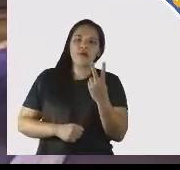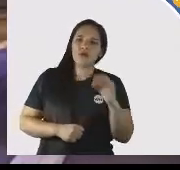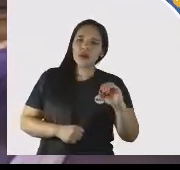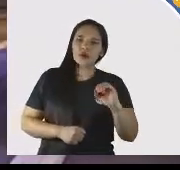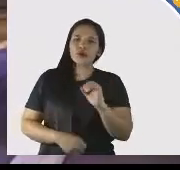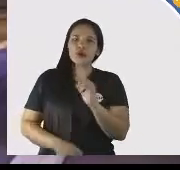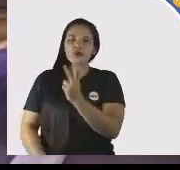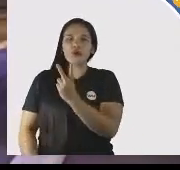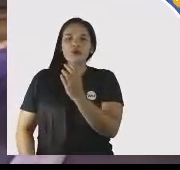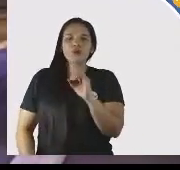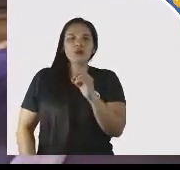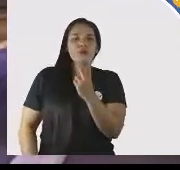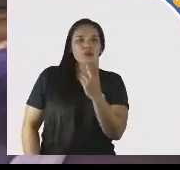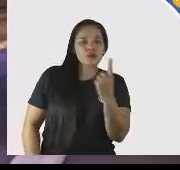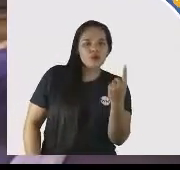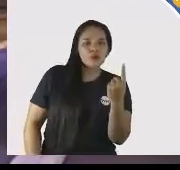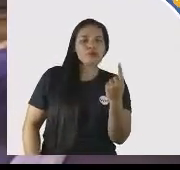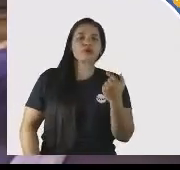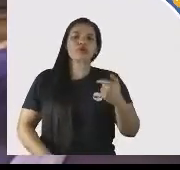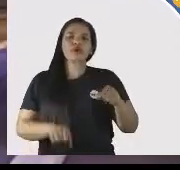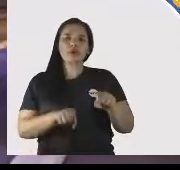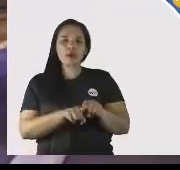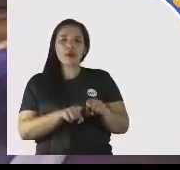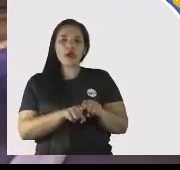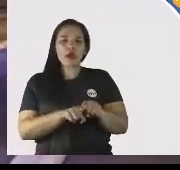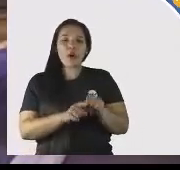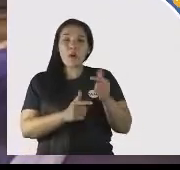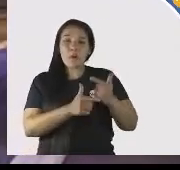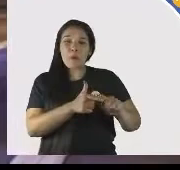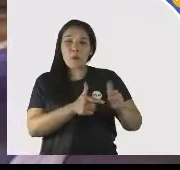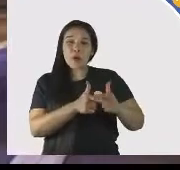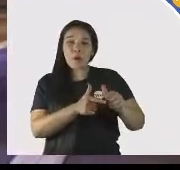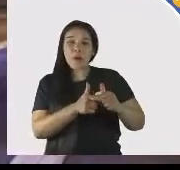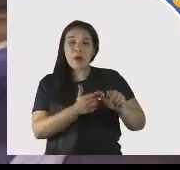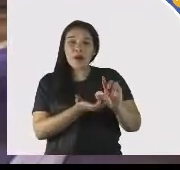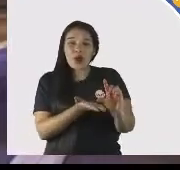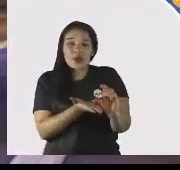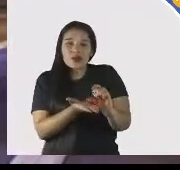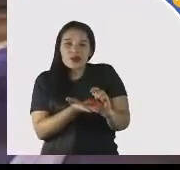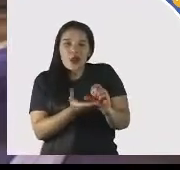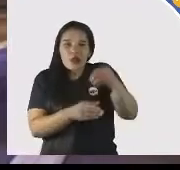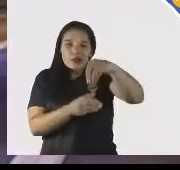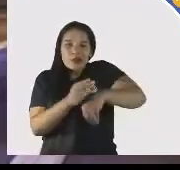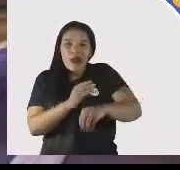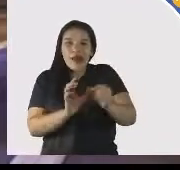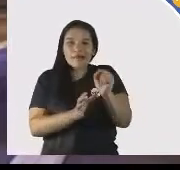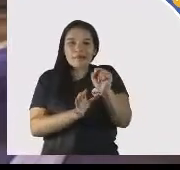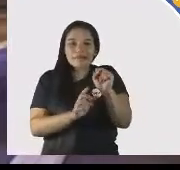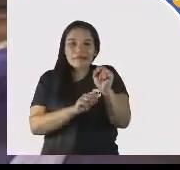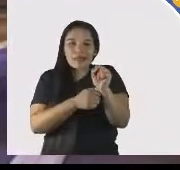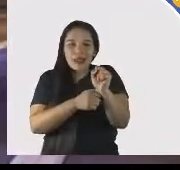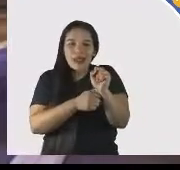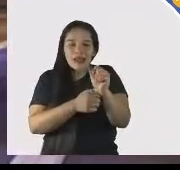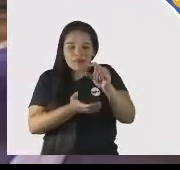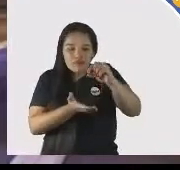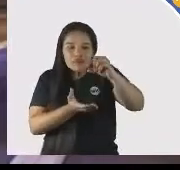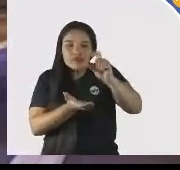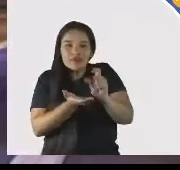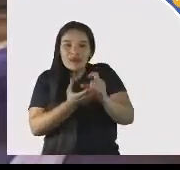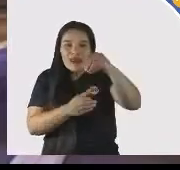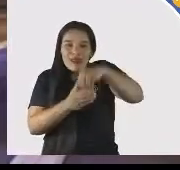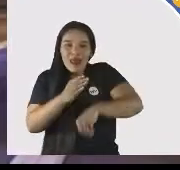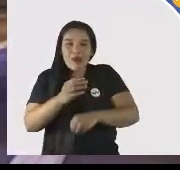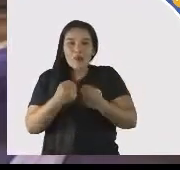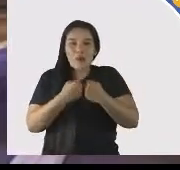os problemas de semicondutores eles de fato afetarão toda a indústria isso vale para caminhões e ônibus ocorre